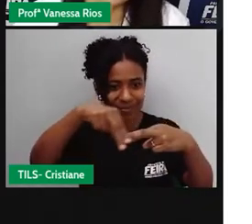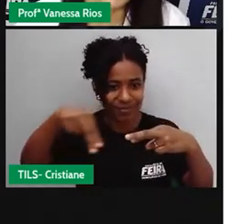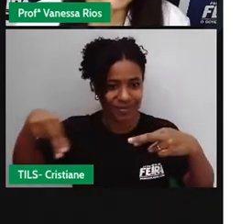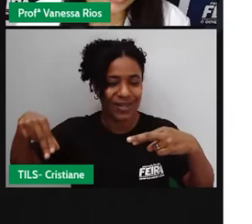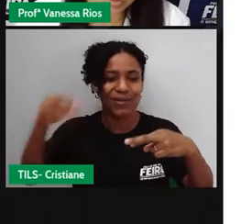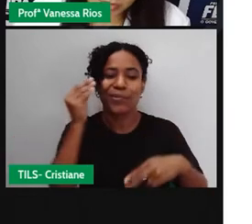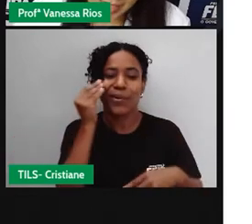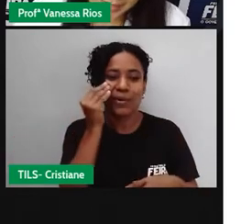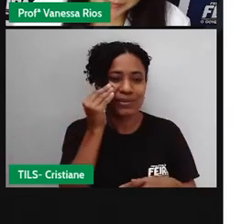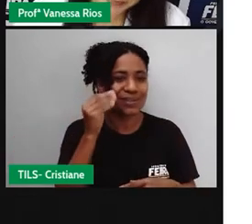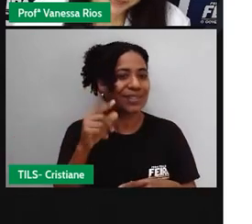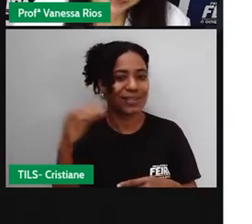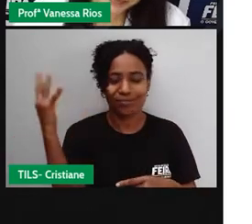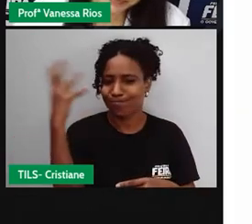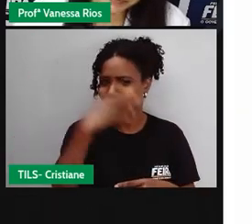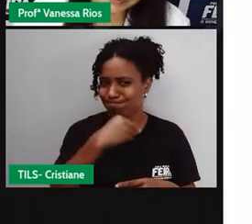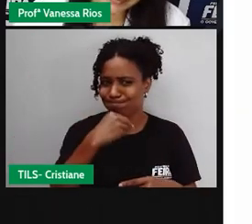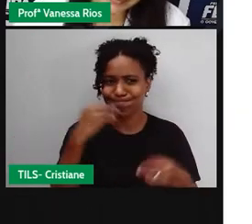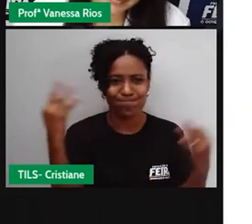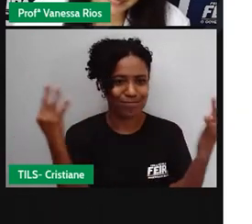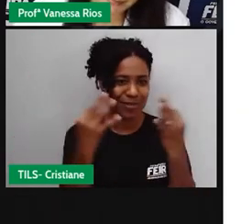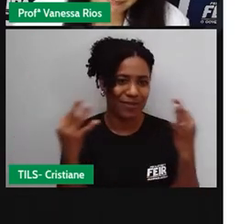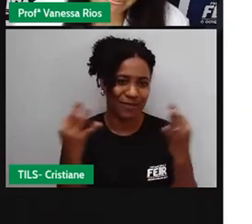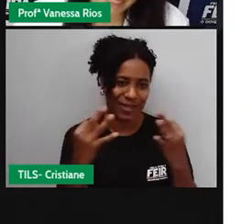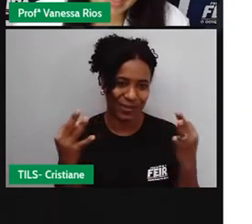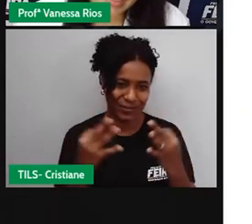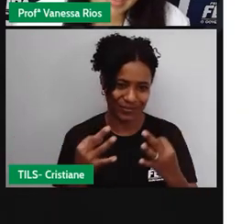beleza particular.